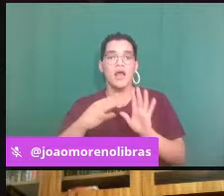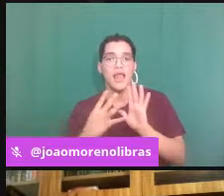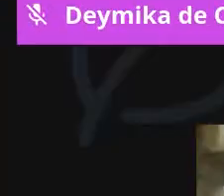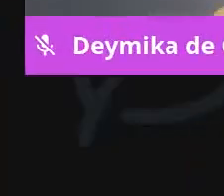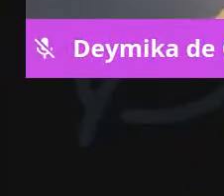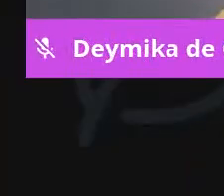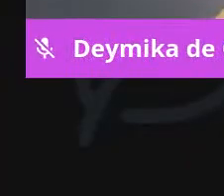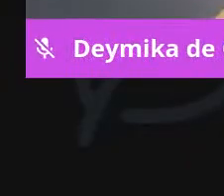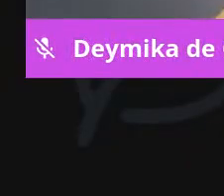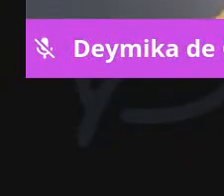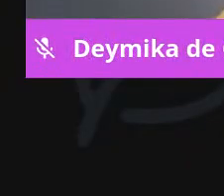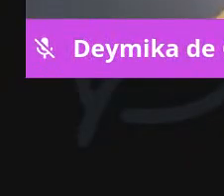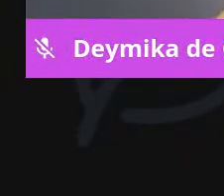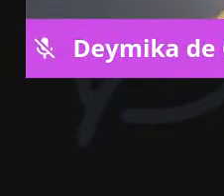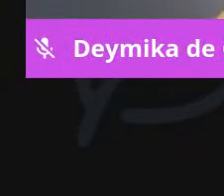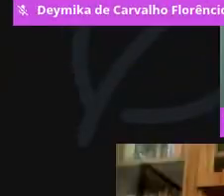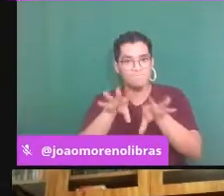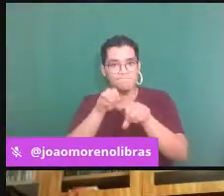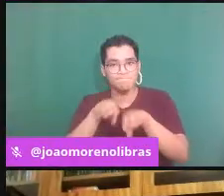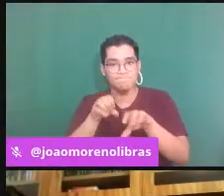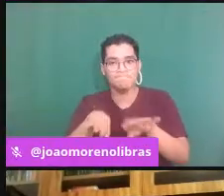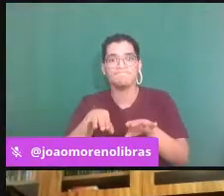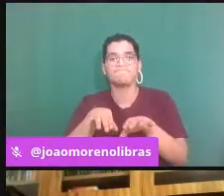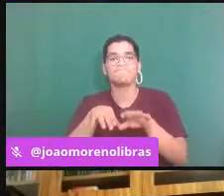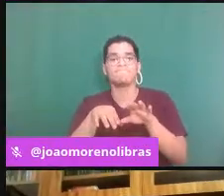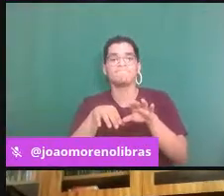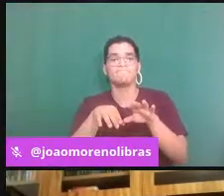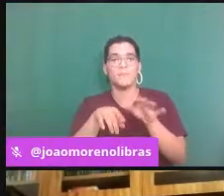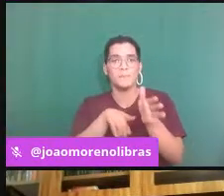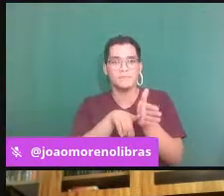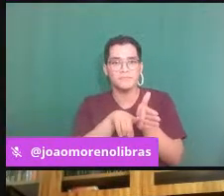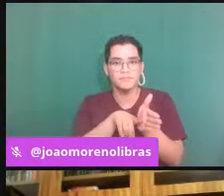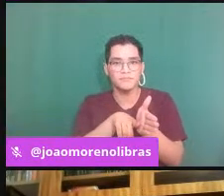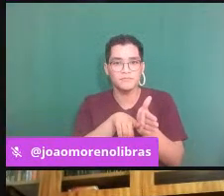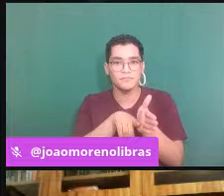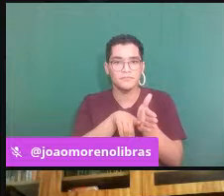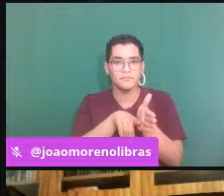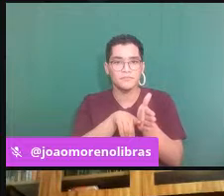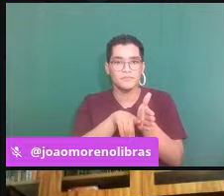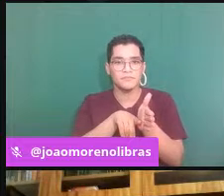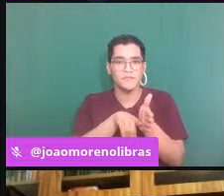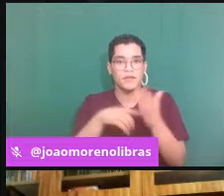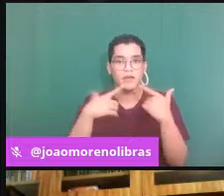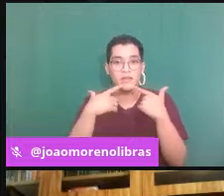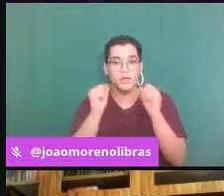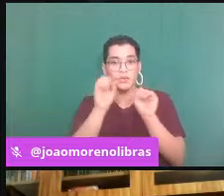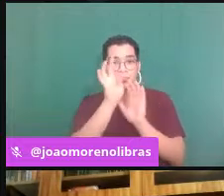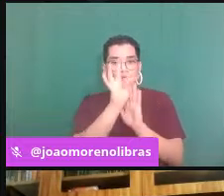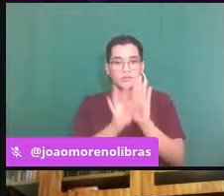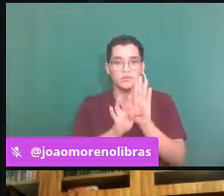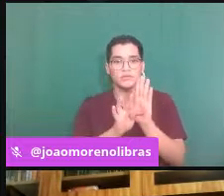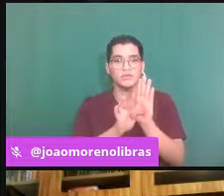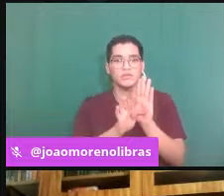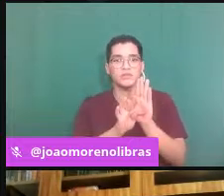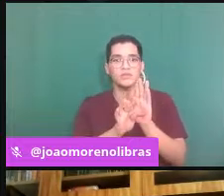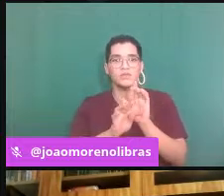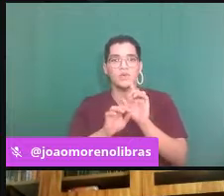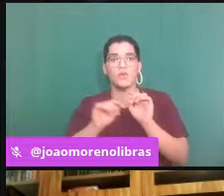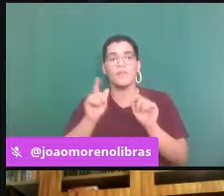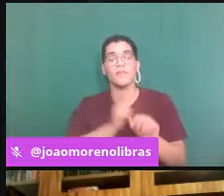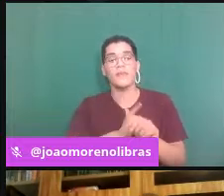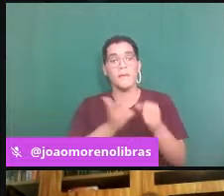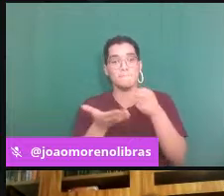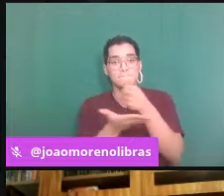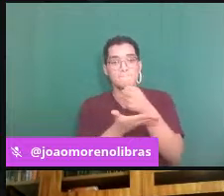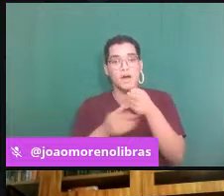uma preocupação na definição de procedimentos analíticos, né, com base na teoria, para